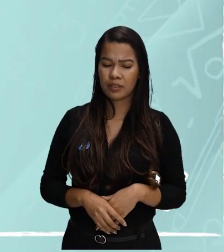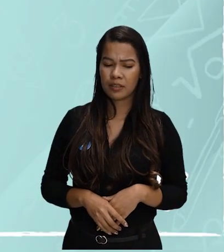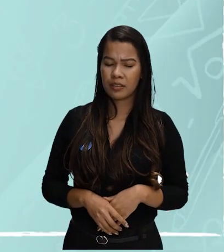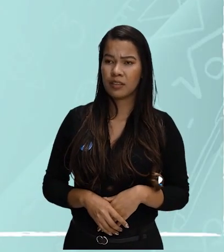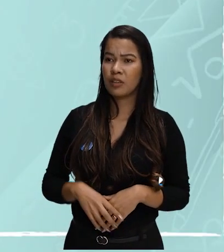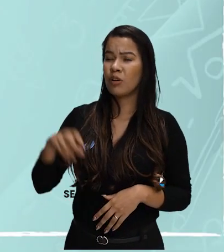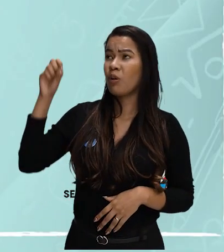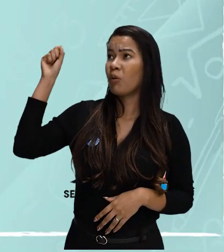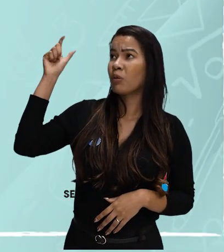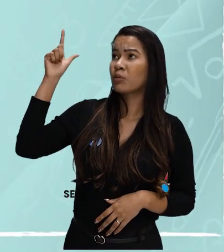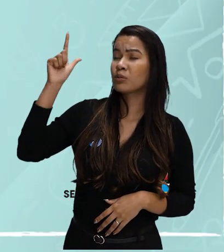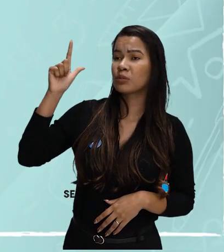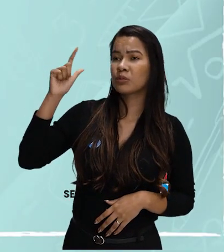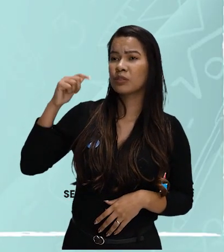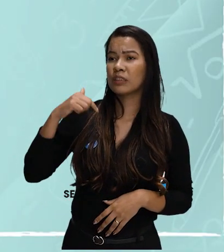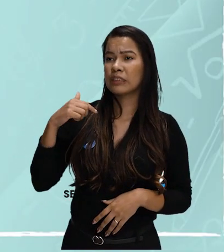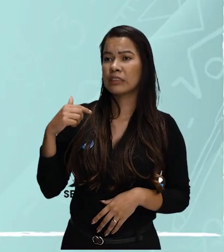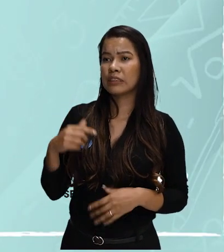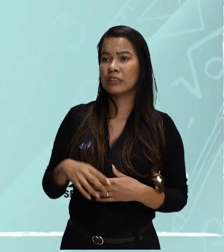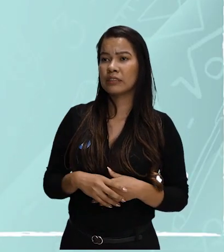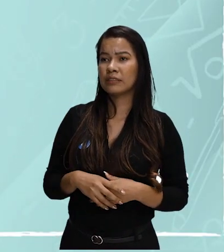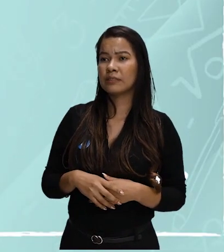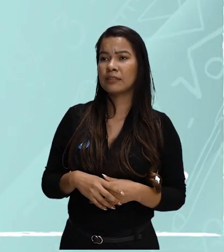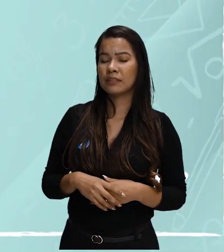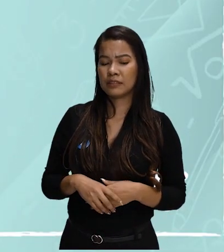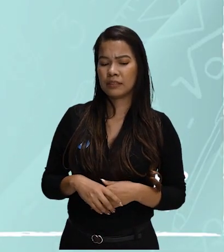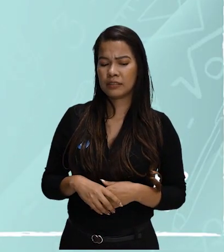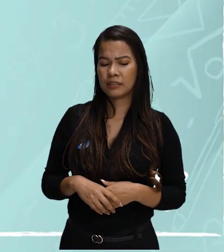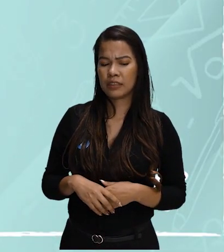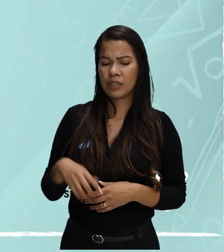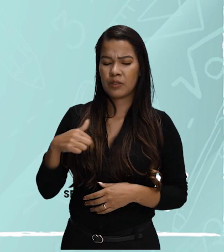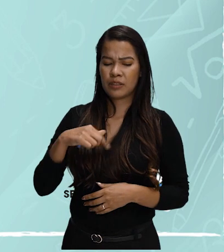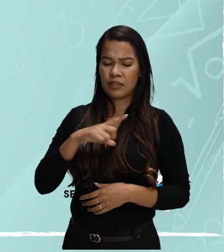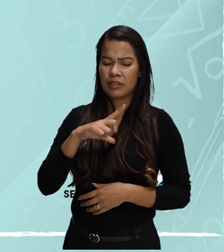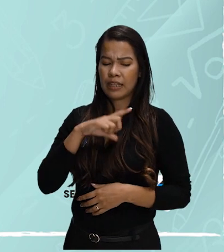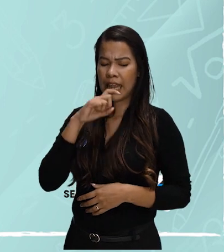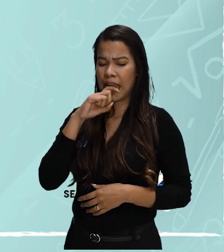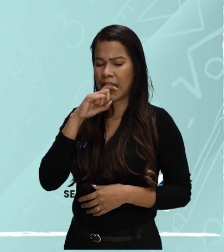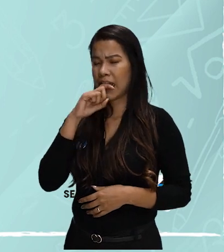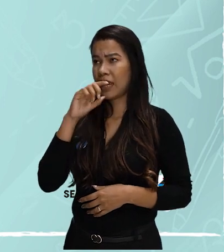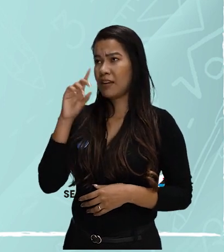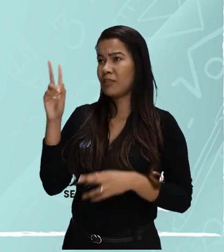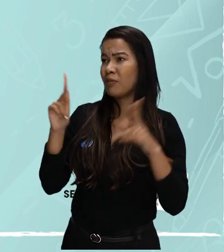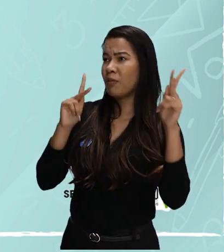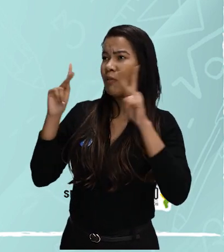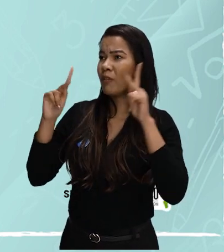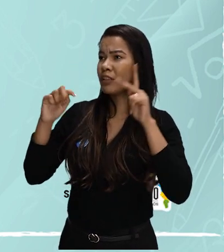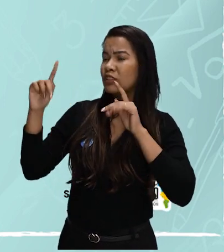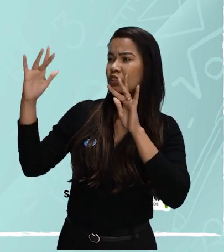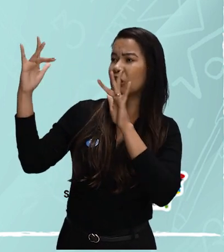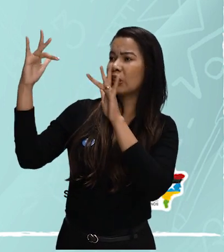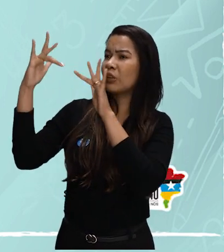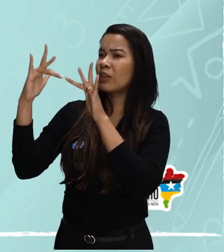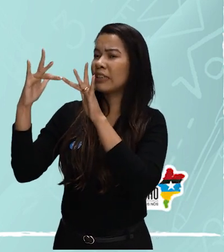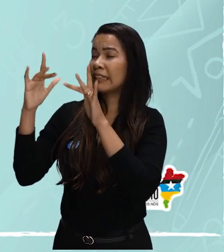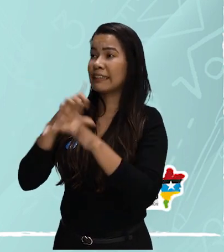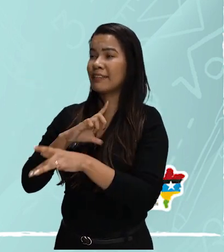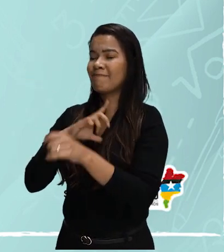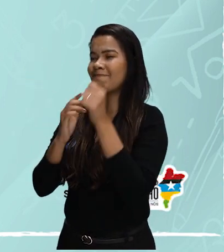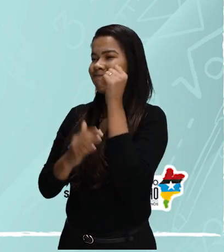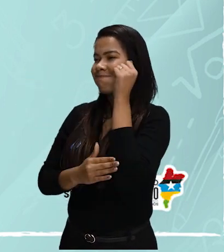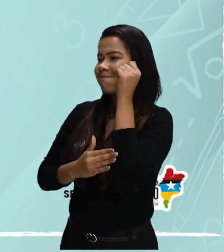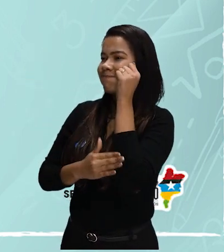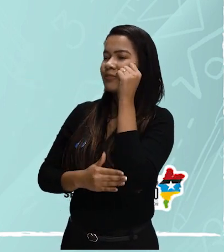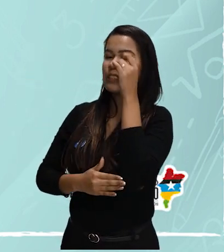aquecer, né? No caso, antes ela disse que ela tinha inveja do sol, que pode te aquecer. Eu tenho inveja do vento que te toca. Tenho ciúme de quem pode amar